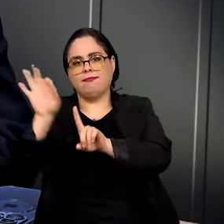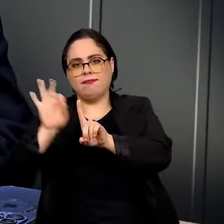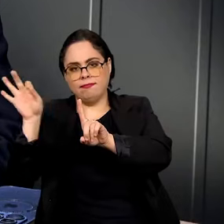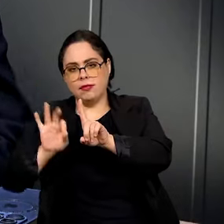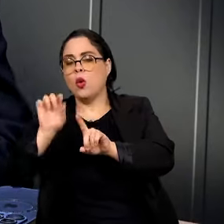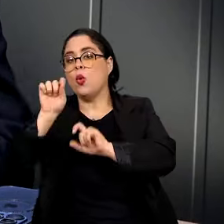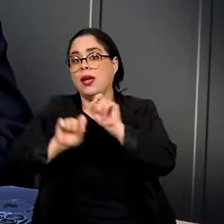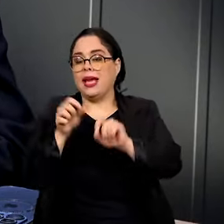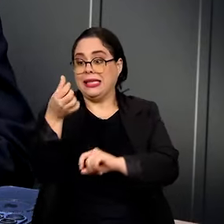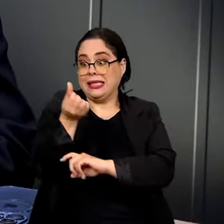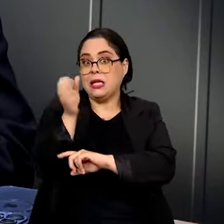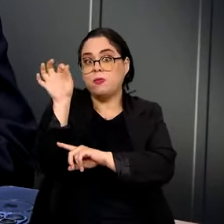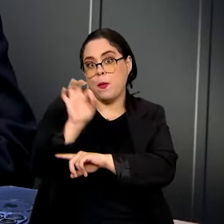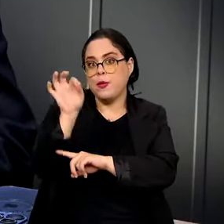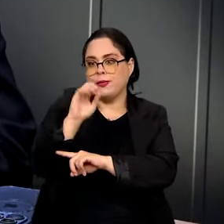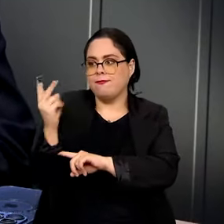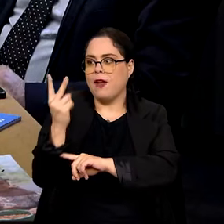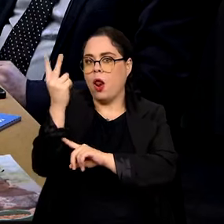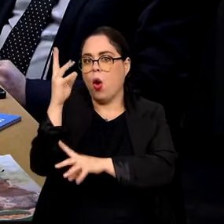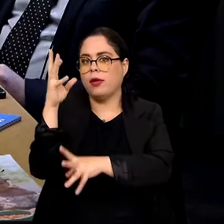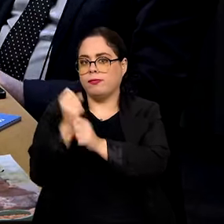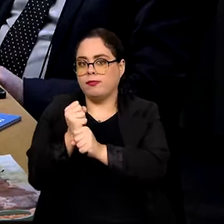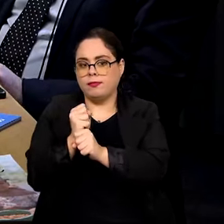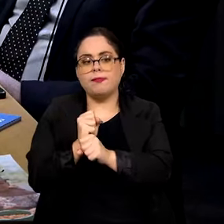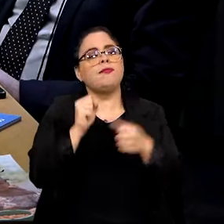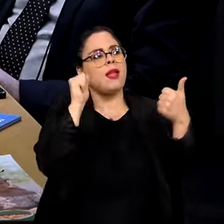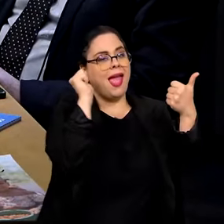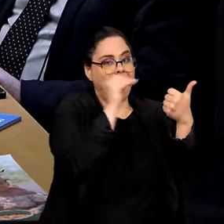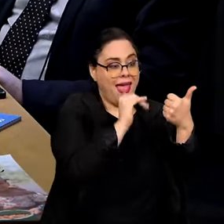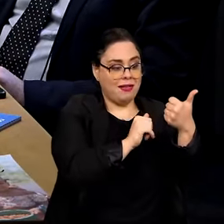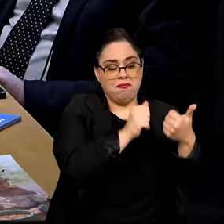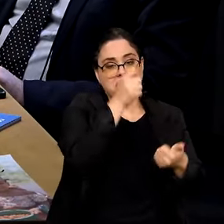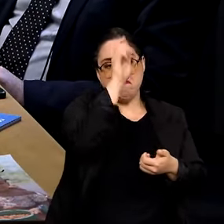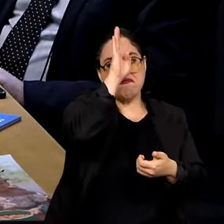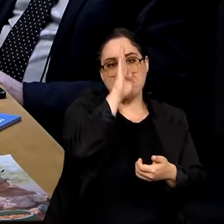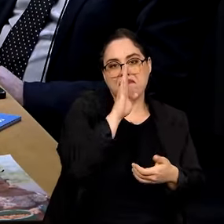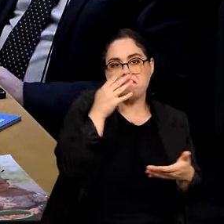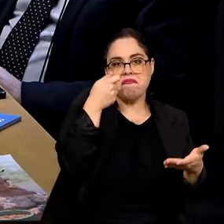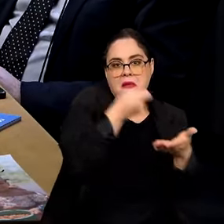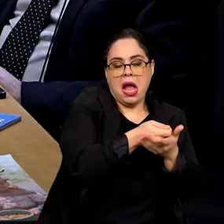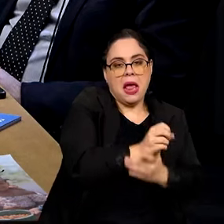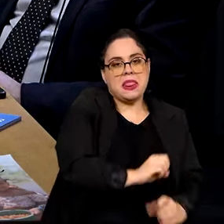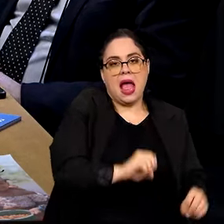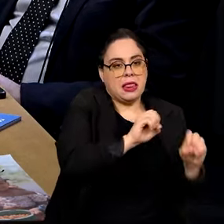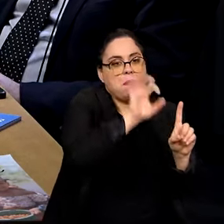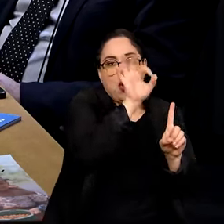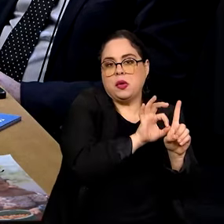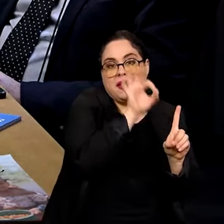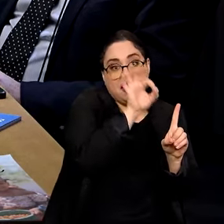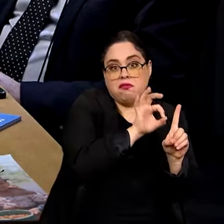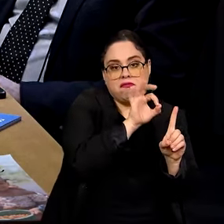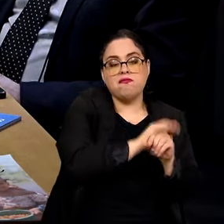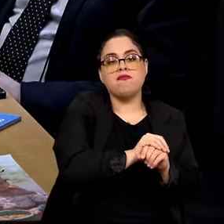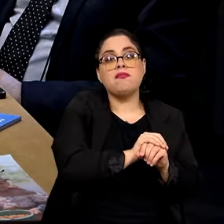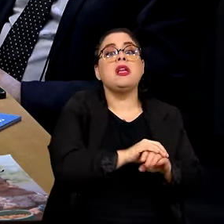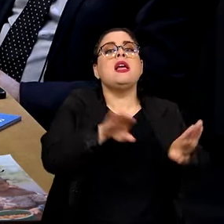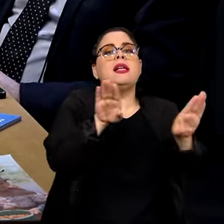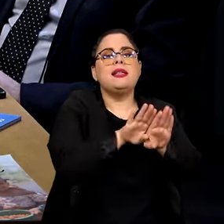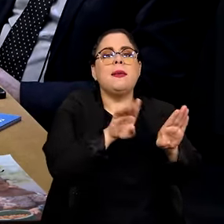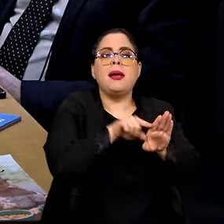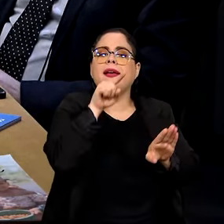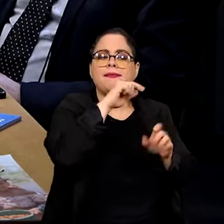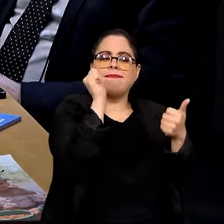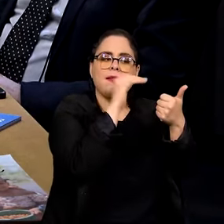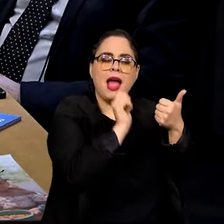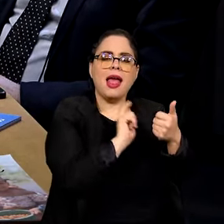de adesão ao fundo que chega até a 6% do valor do crédito o nosso fundo não cobra nada e o nosso